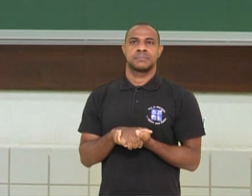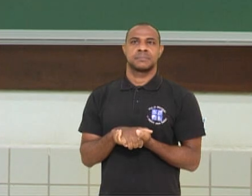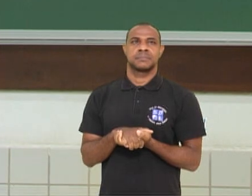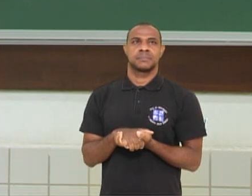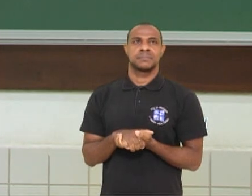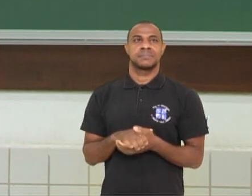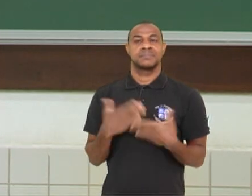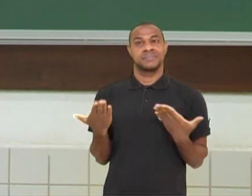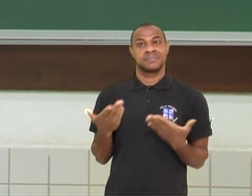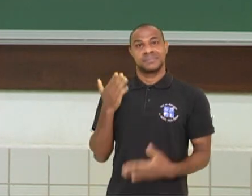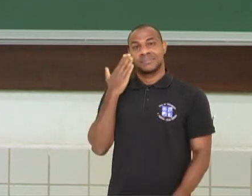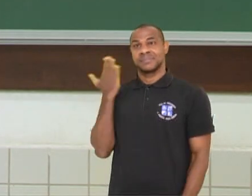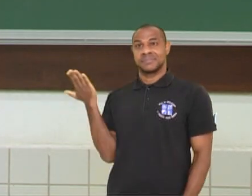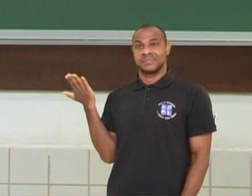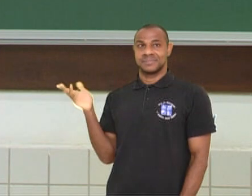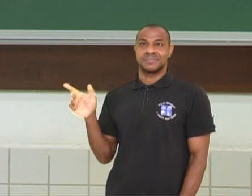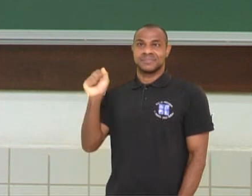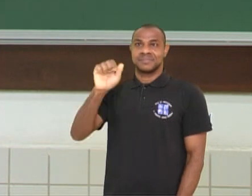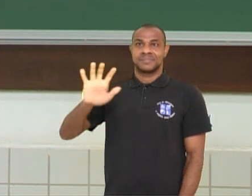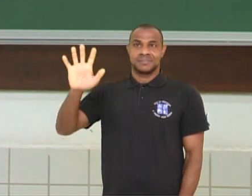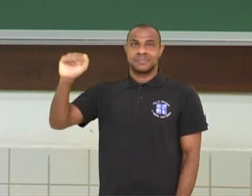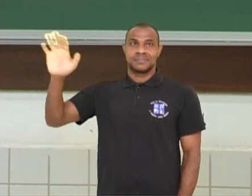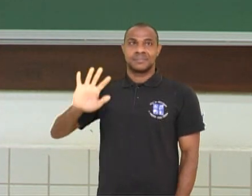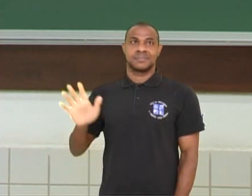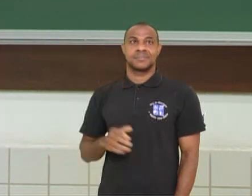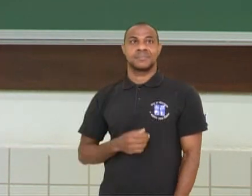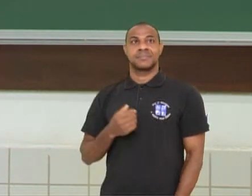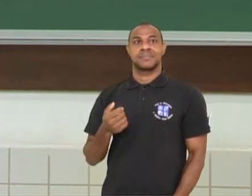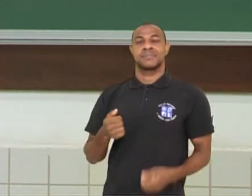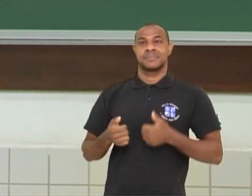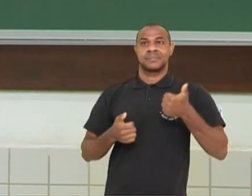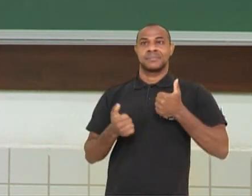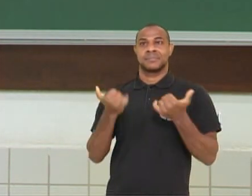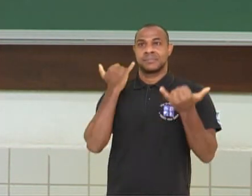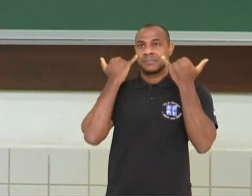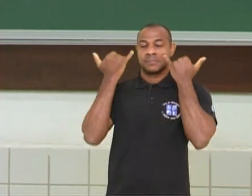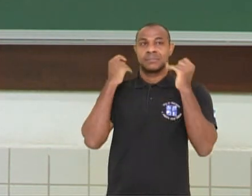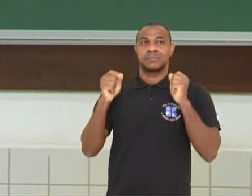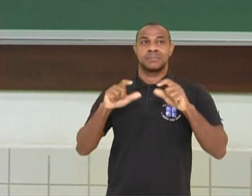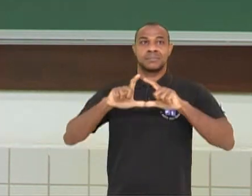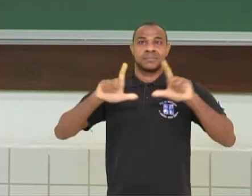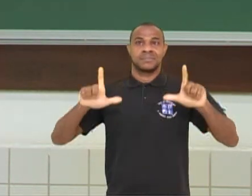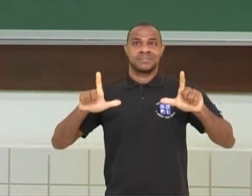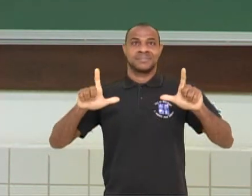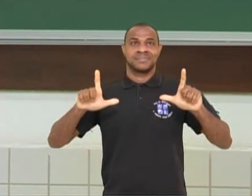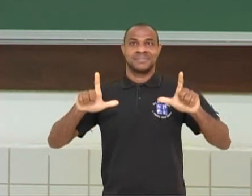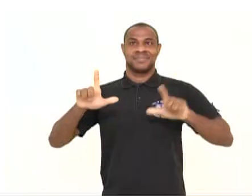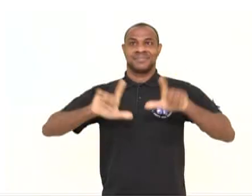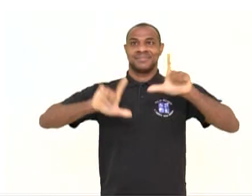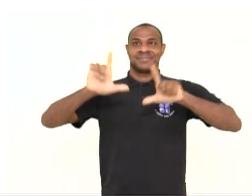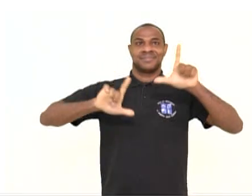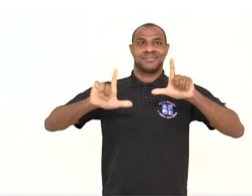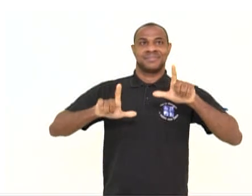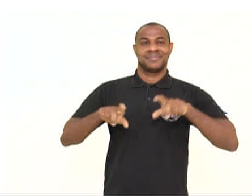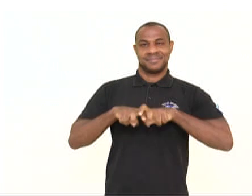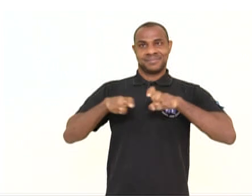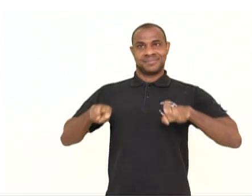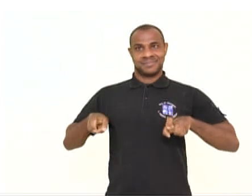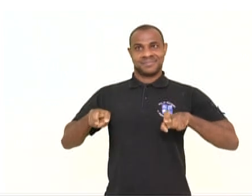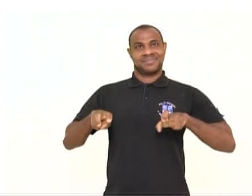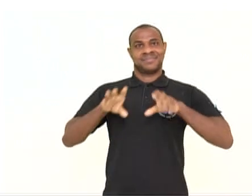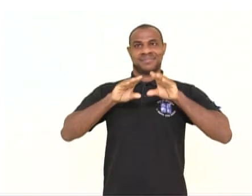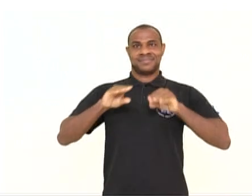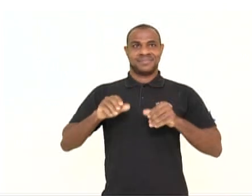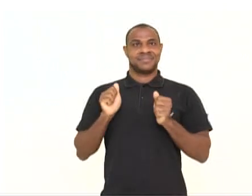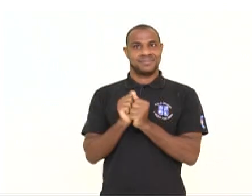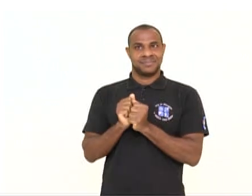De acordo com o nosso quadro que nós temos aqui, a primeira informação nós temos watching TV, né? Uma ação que pode ser feita conjunta ou pode